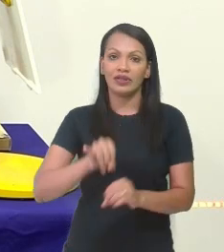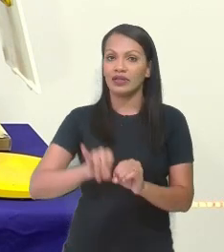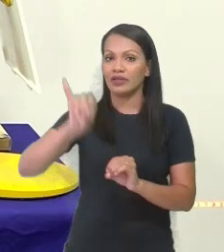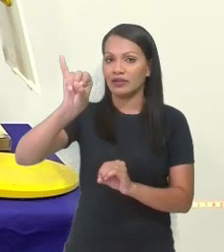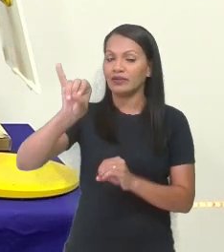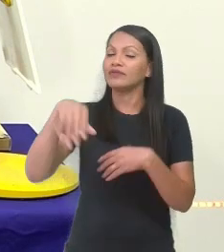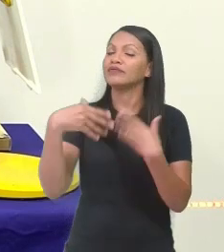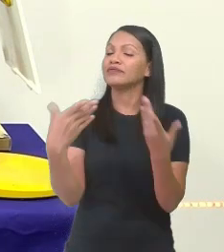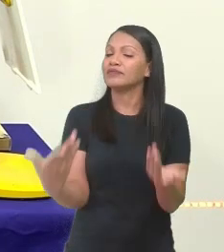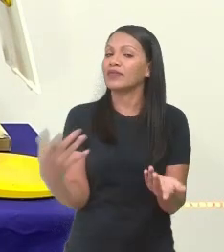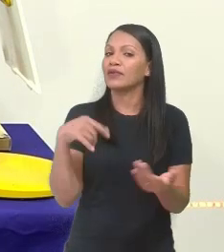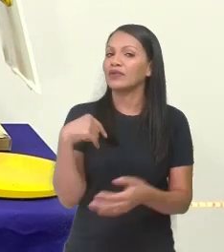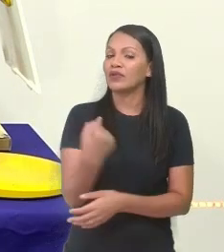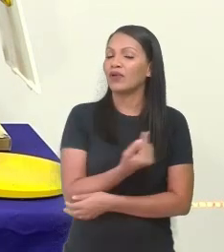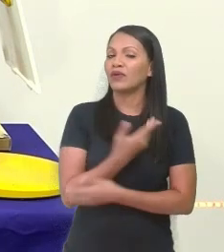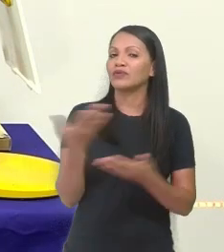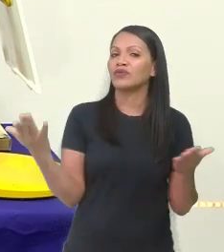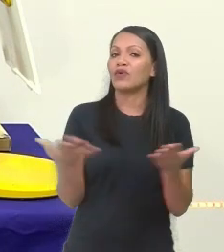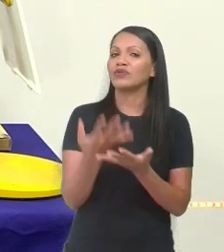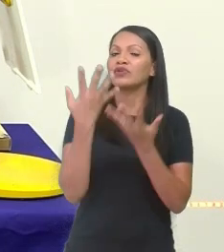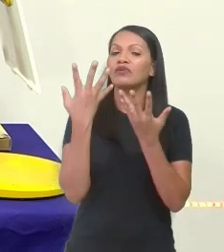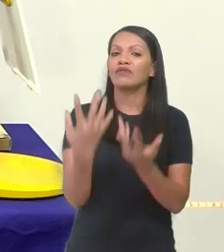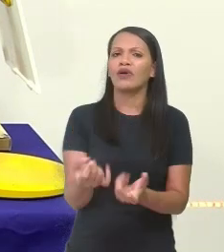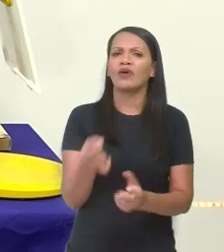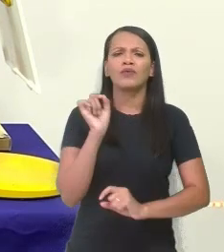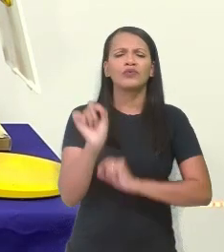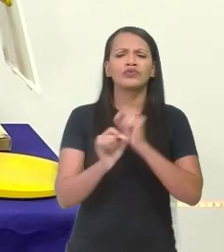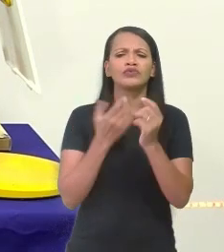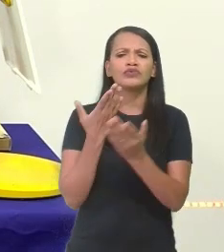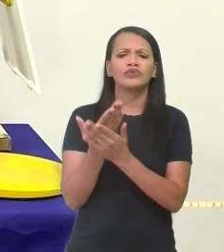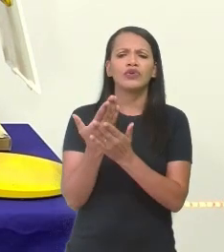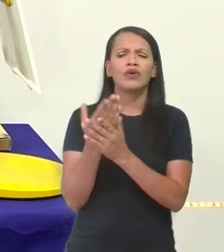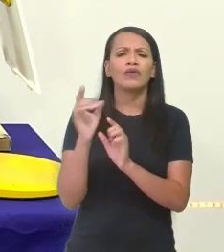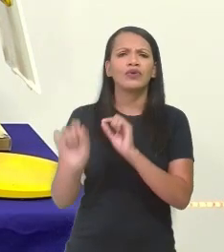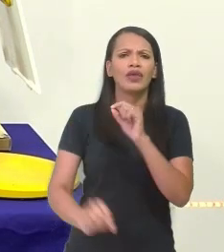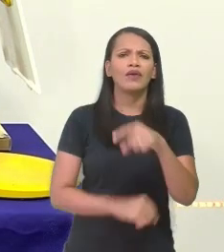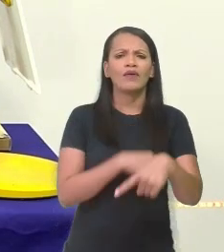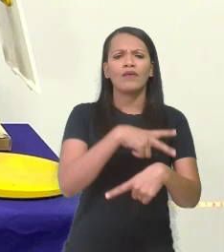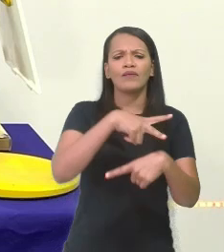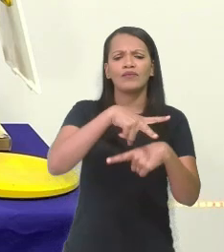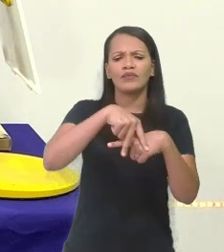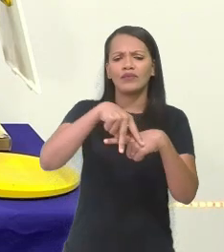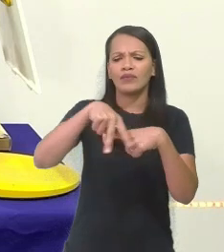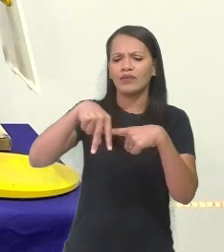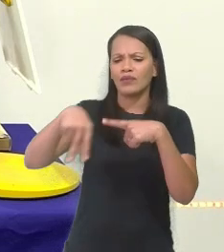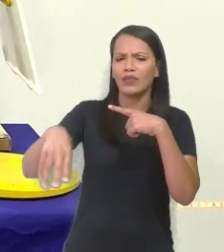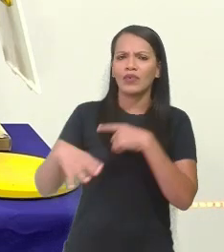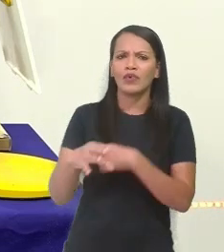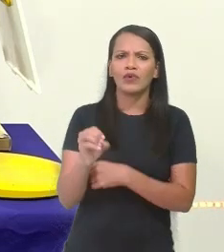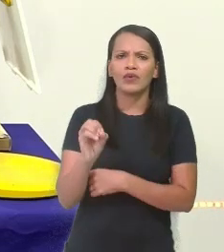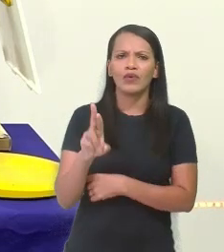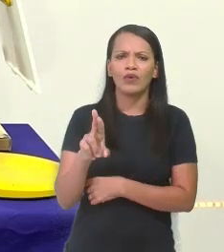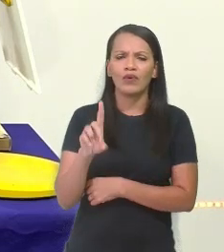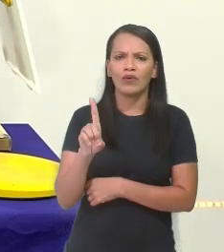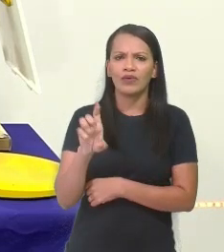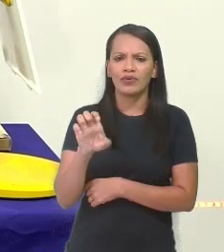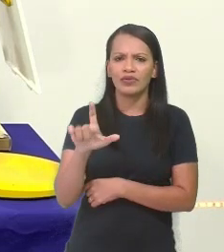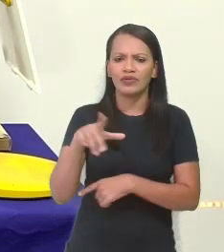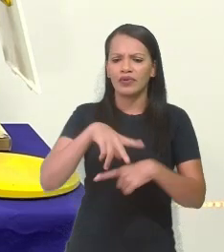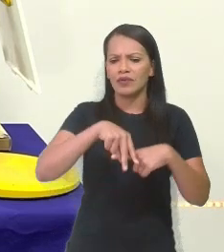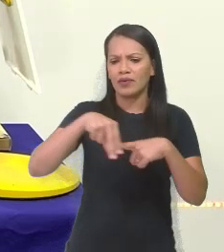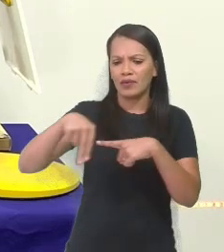Se Liga. E nós hoje vamos trabalhar o cordel. Olha só, para tornar essa aula